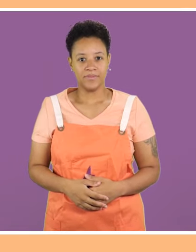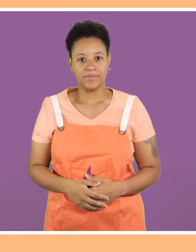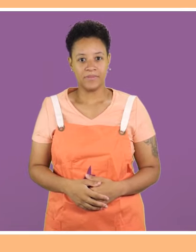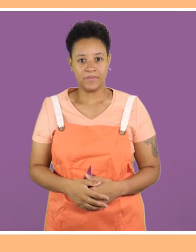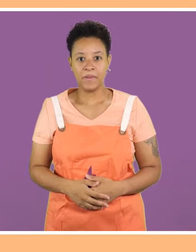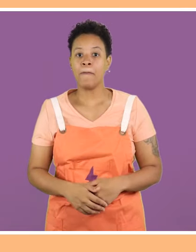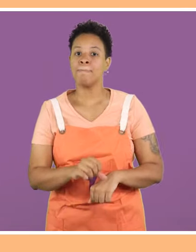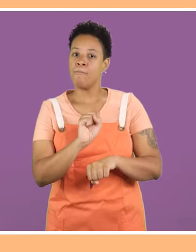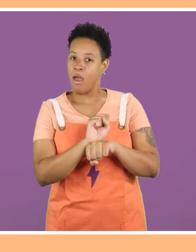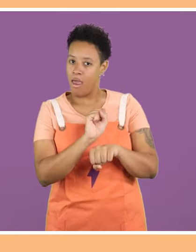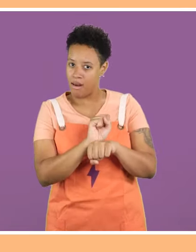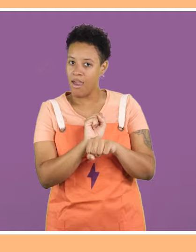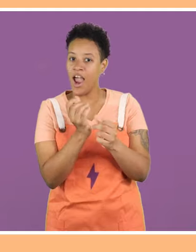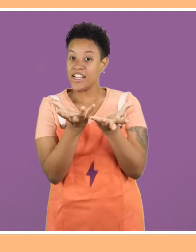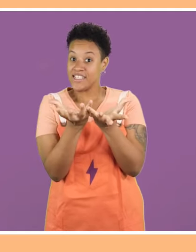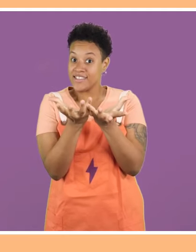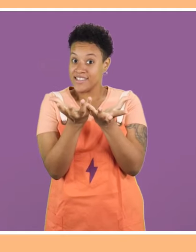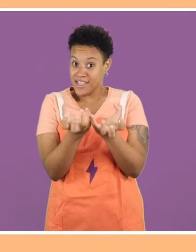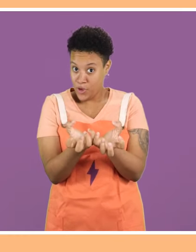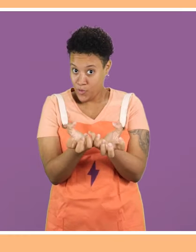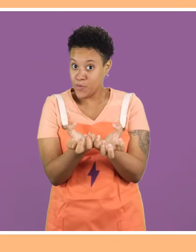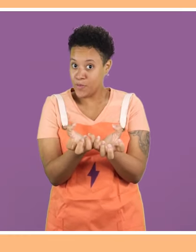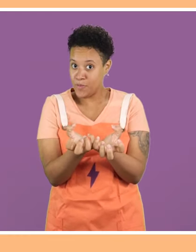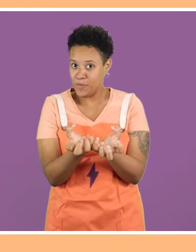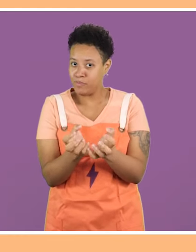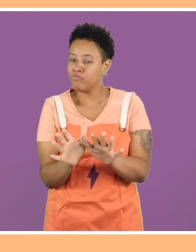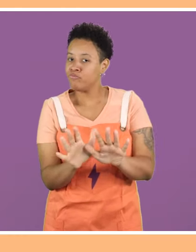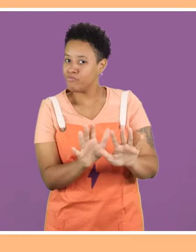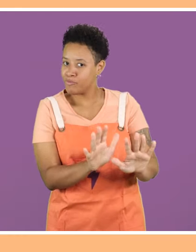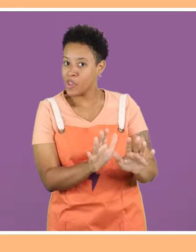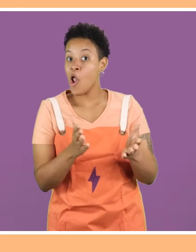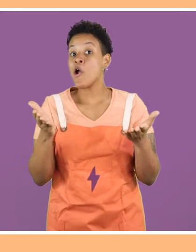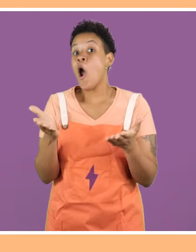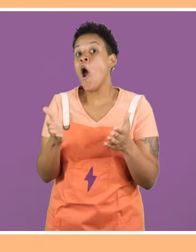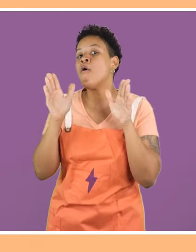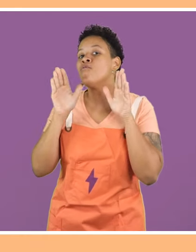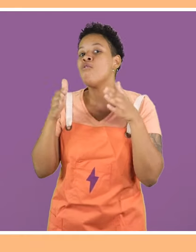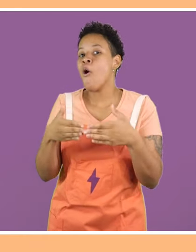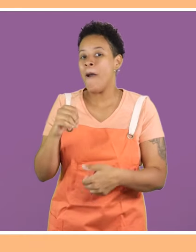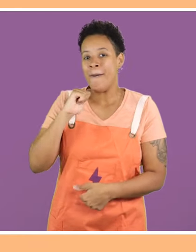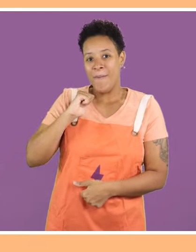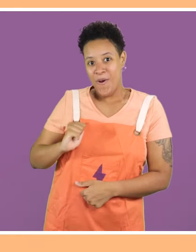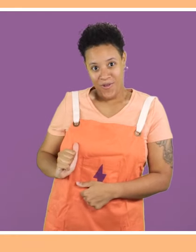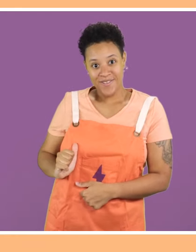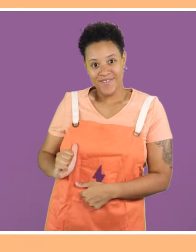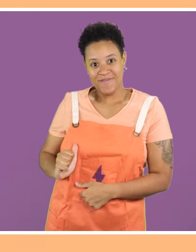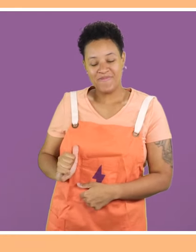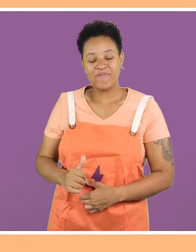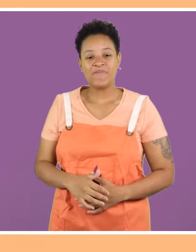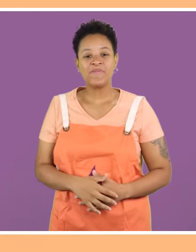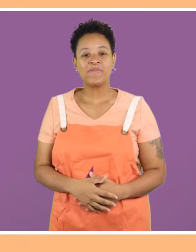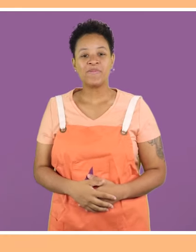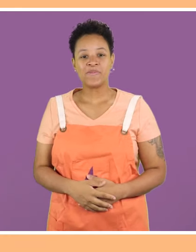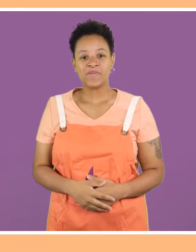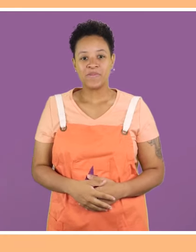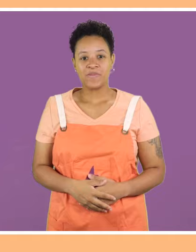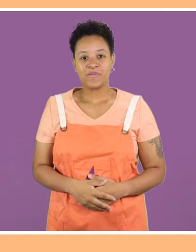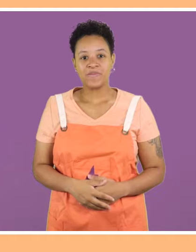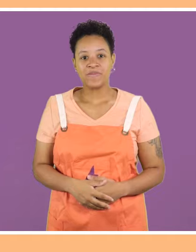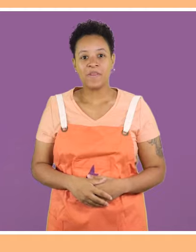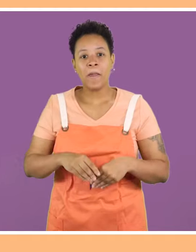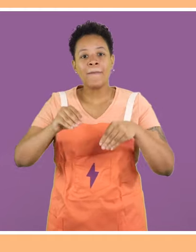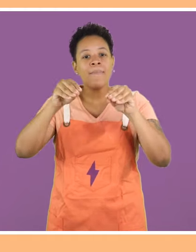Vamos deixar secar e partir para a nossa bolsa. Corte o tecido de algodão em 2 pedaços do tamanho de uma